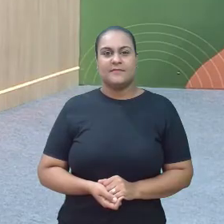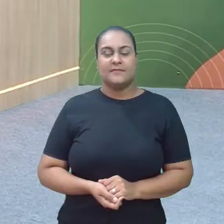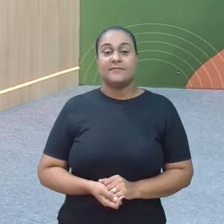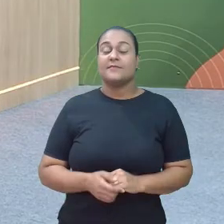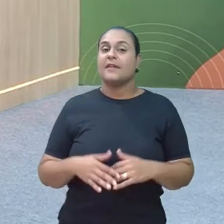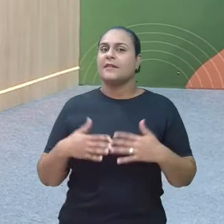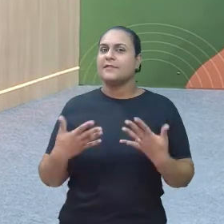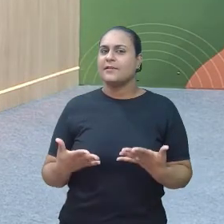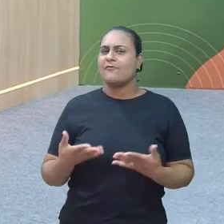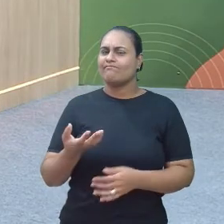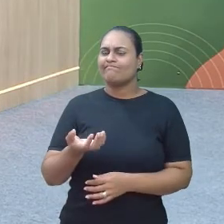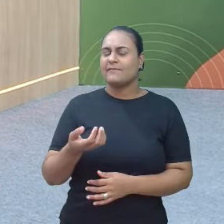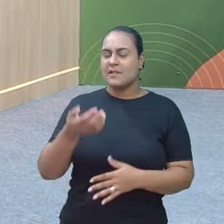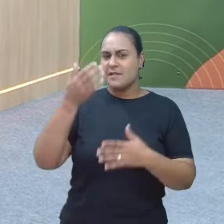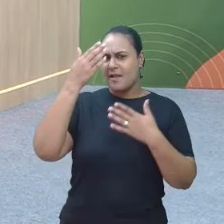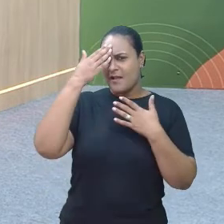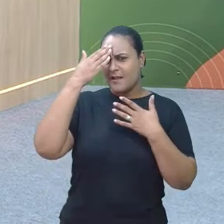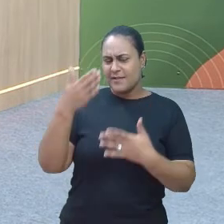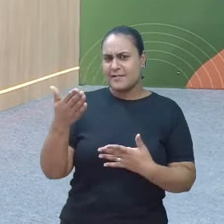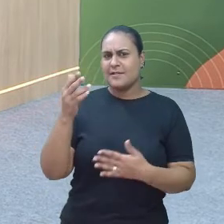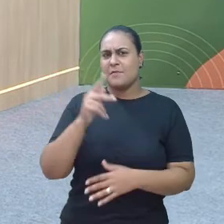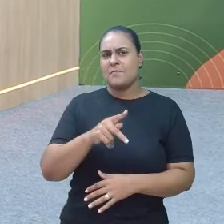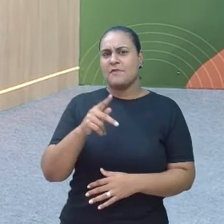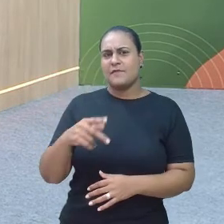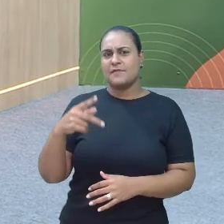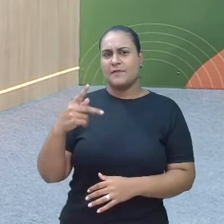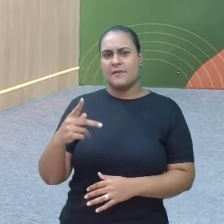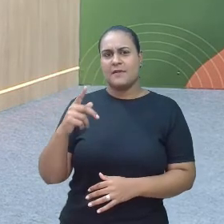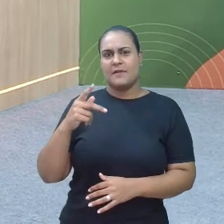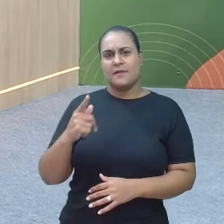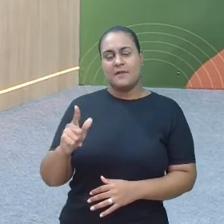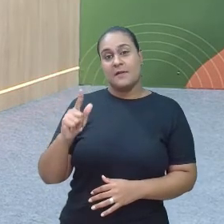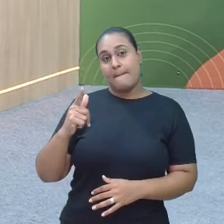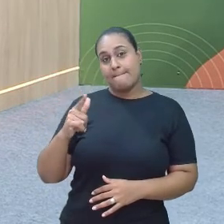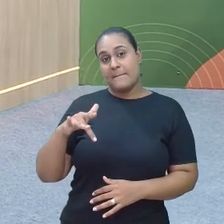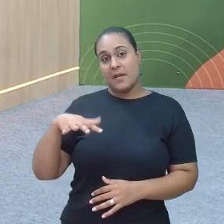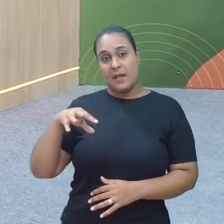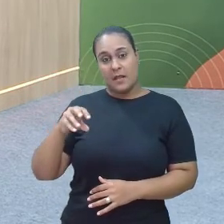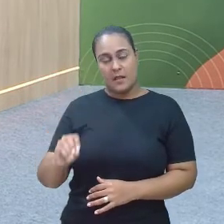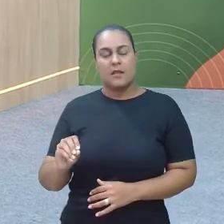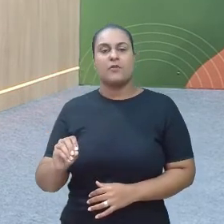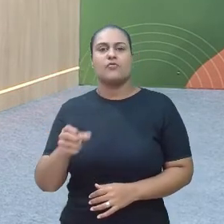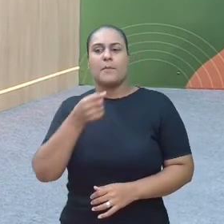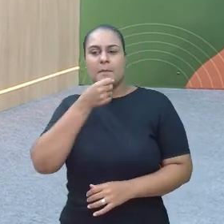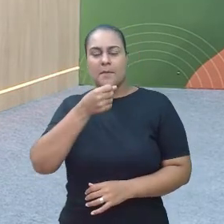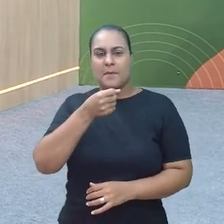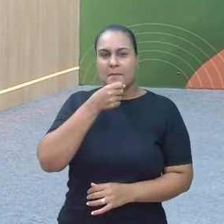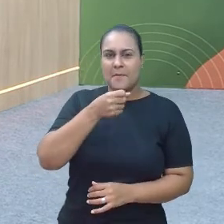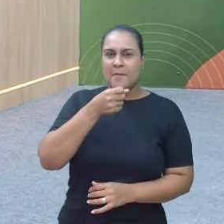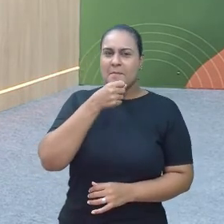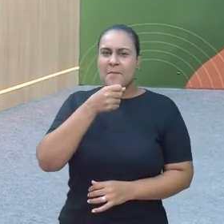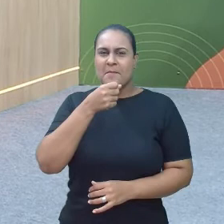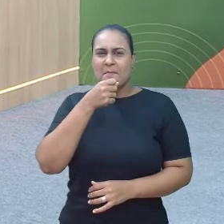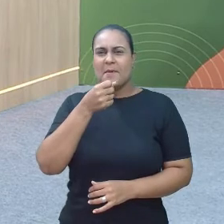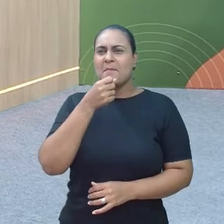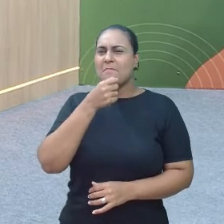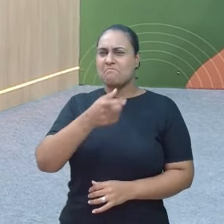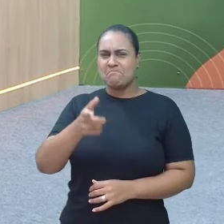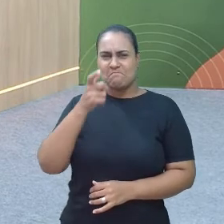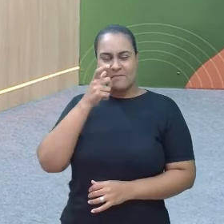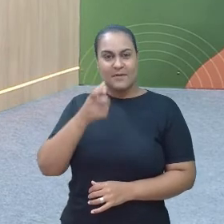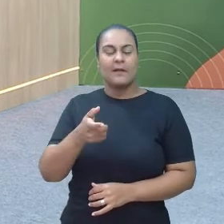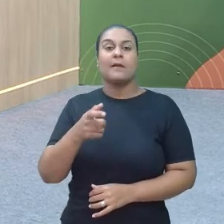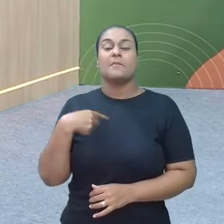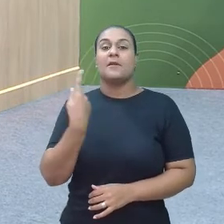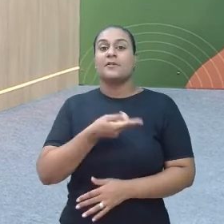Bom, eu quero agradecer ao Plínio, né, Maciel, por nos conceder essa entrevista, por falar coisas tão interessantes, para a